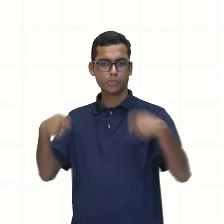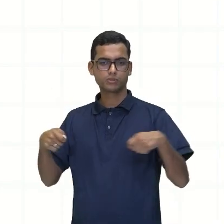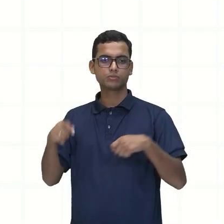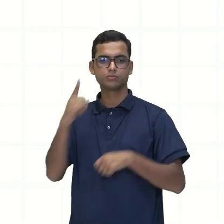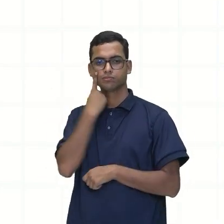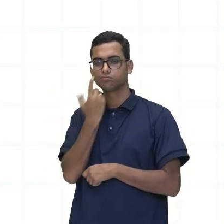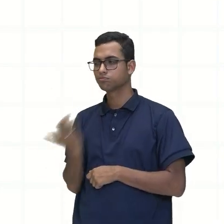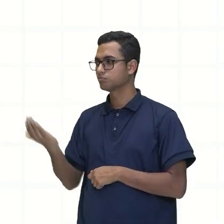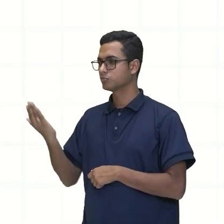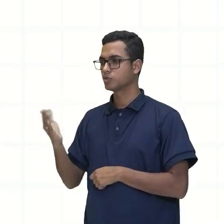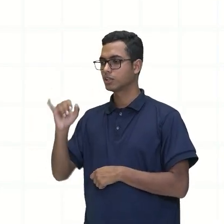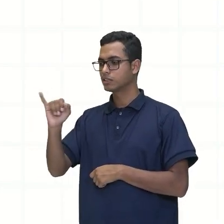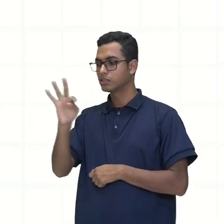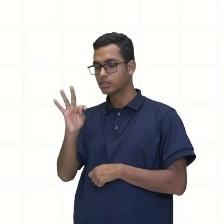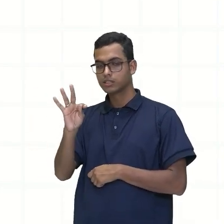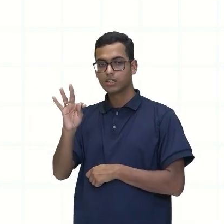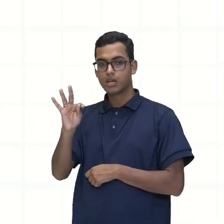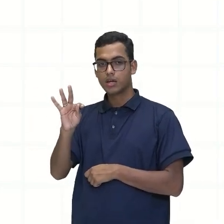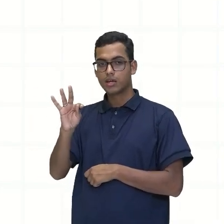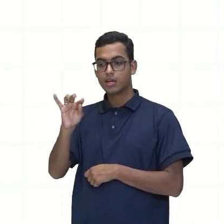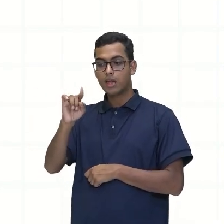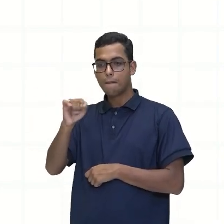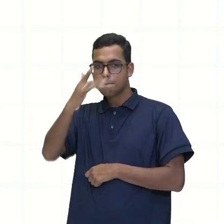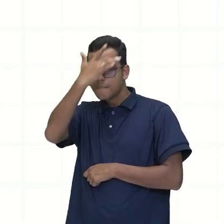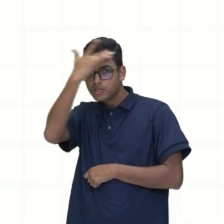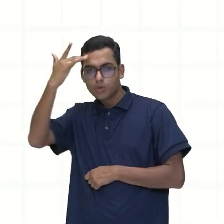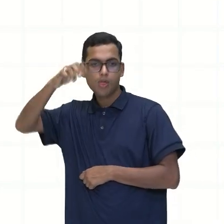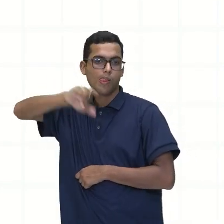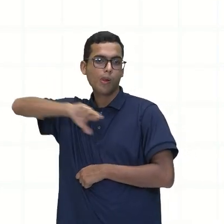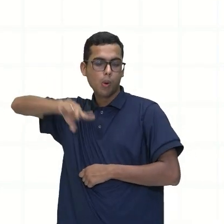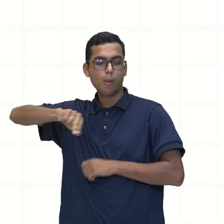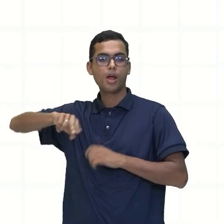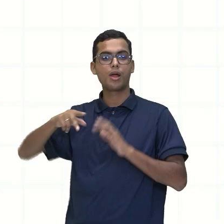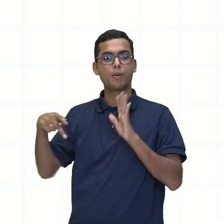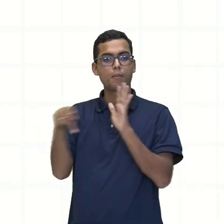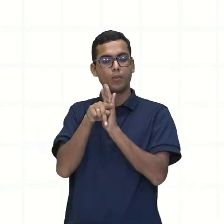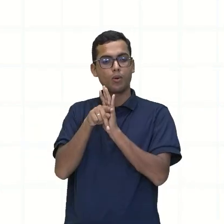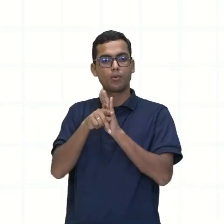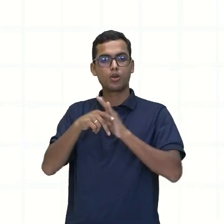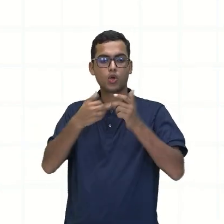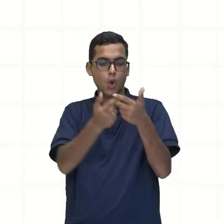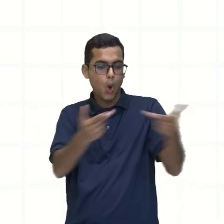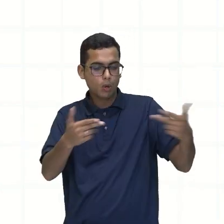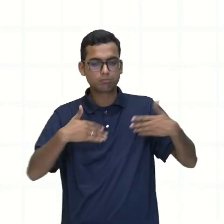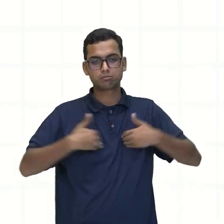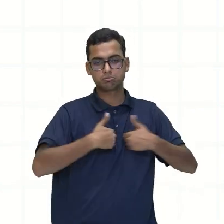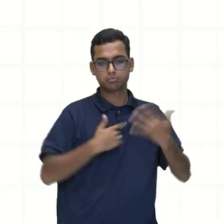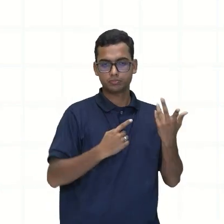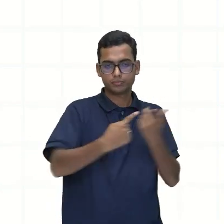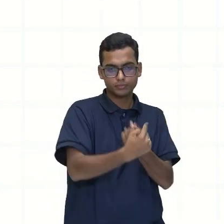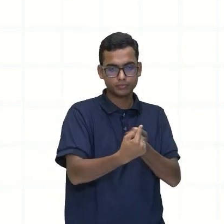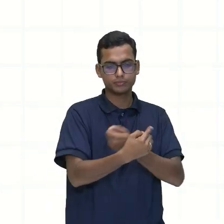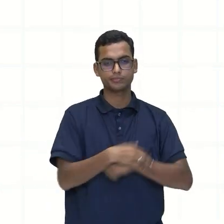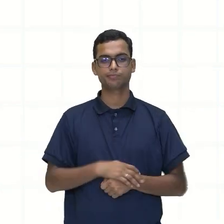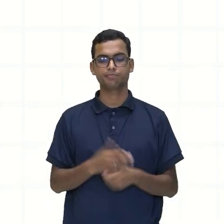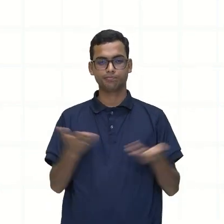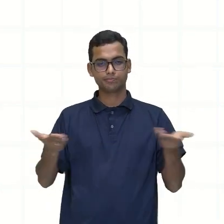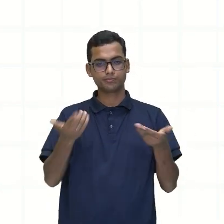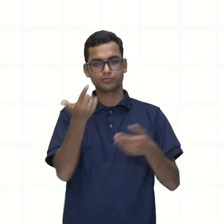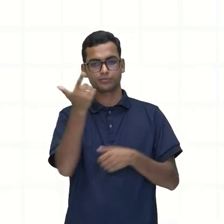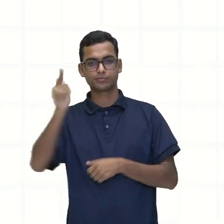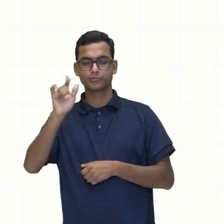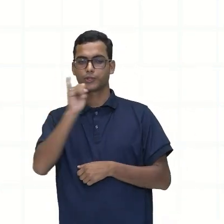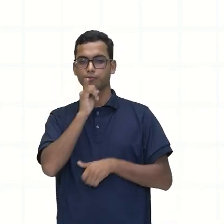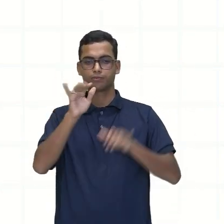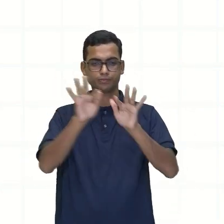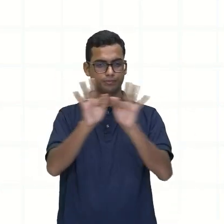pessoa, tá bom? E no singular. Manaus é uma cidade bonita, mas ela é quente. Esse